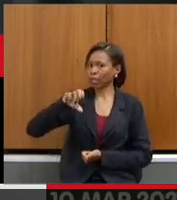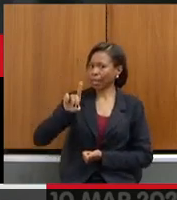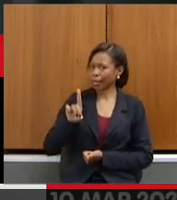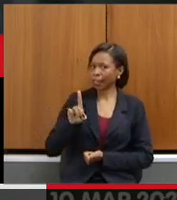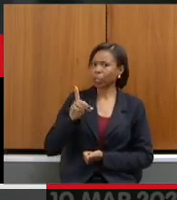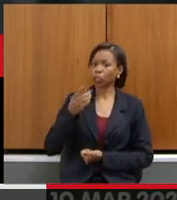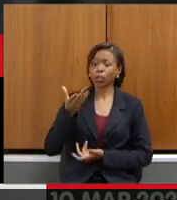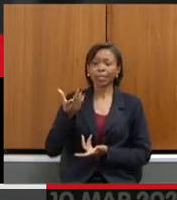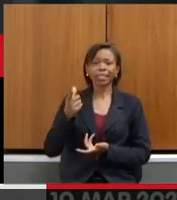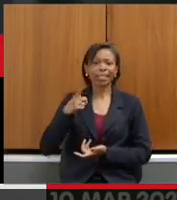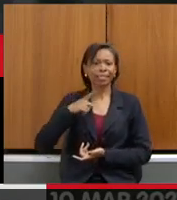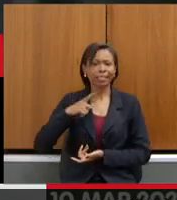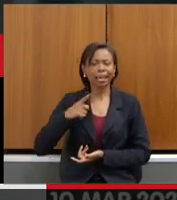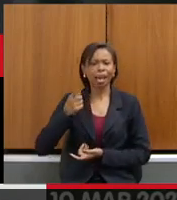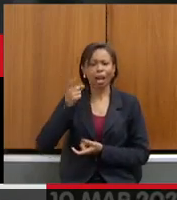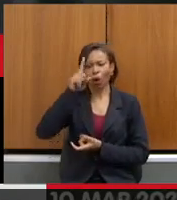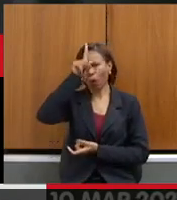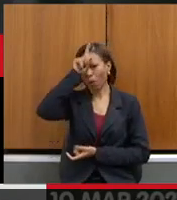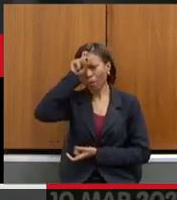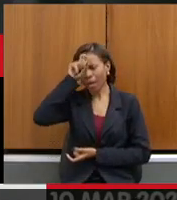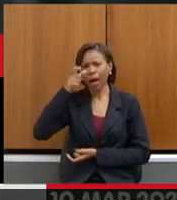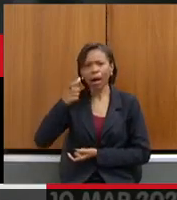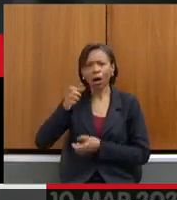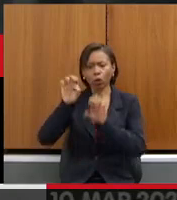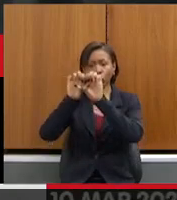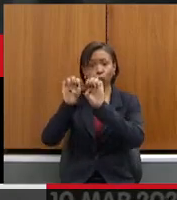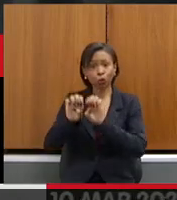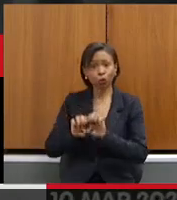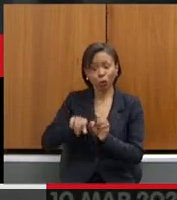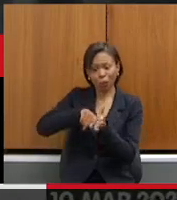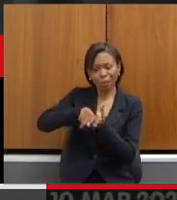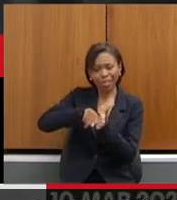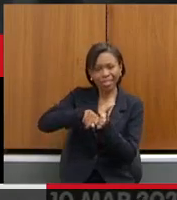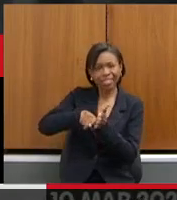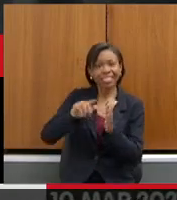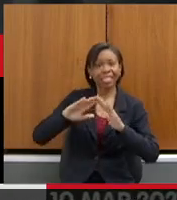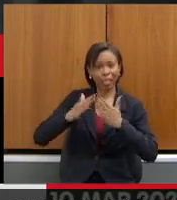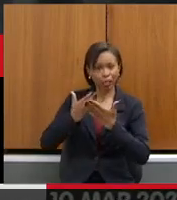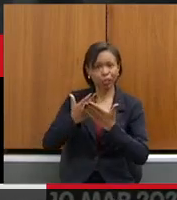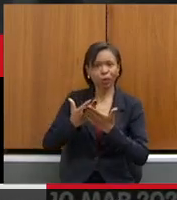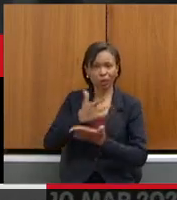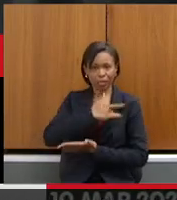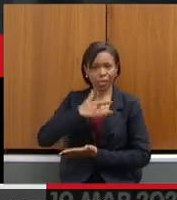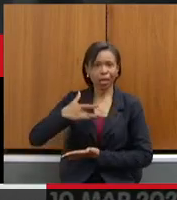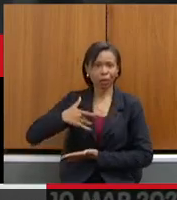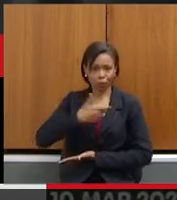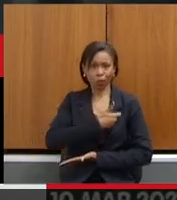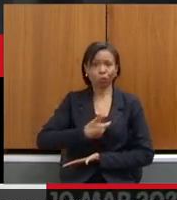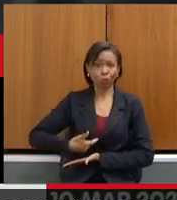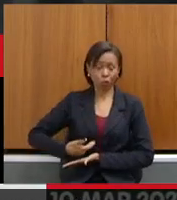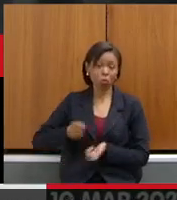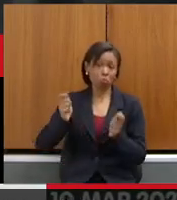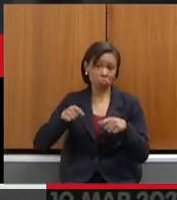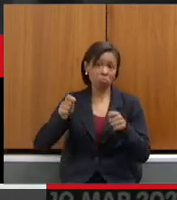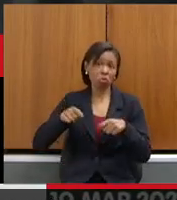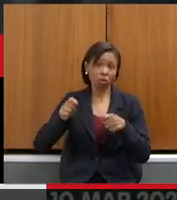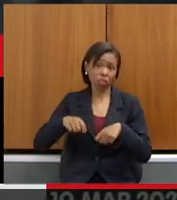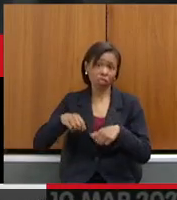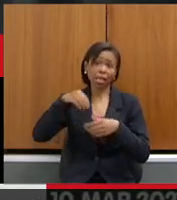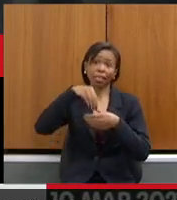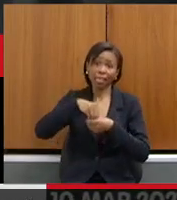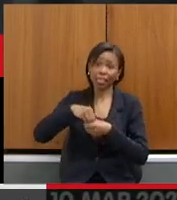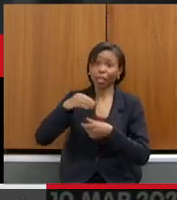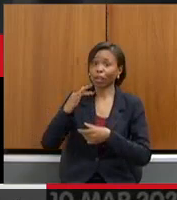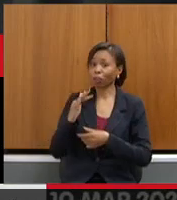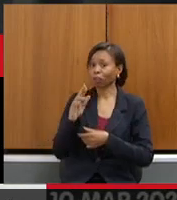uma fonética estrutura de pesquisa da escola de saúde pública que nós poderíamos muito bem tudo dentro da funed CNC